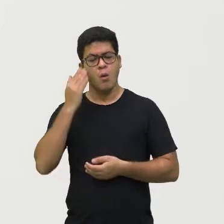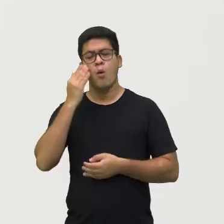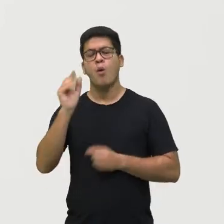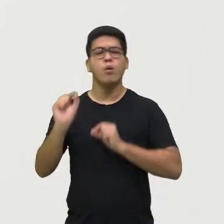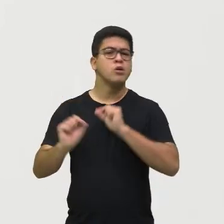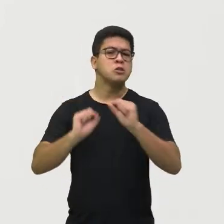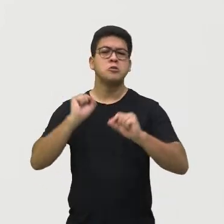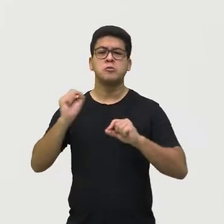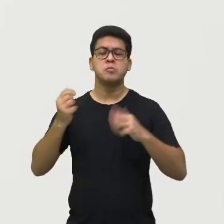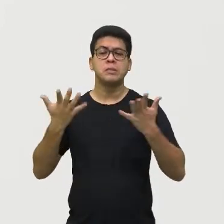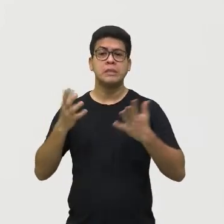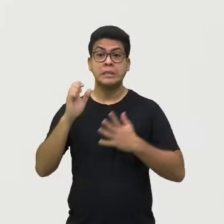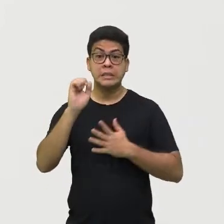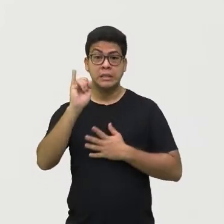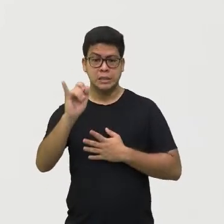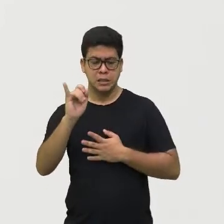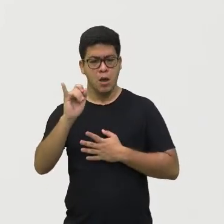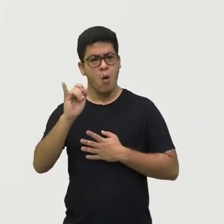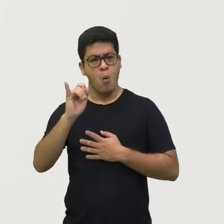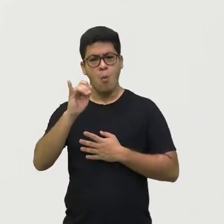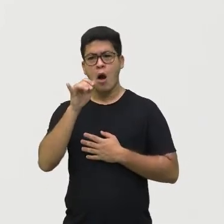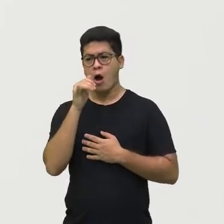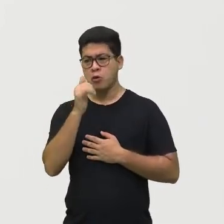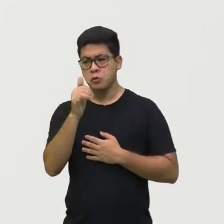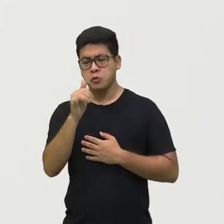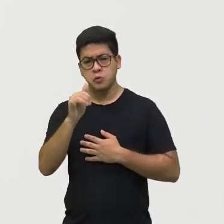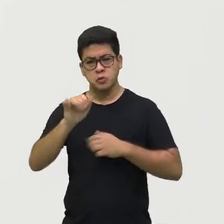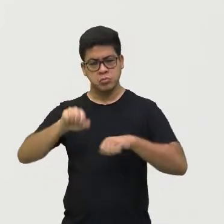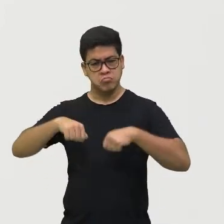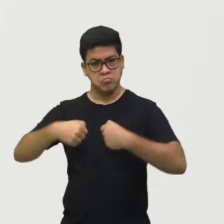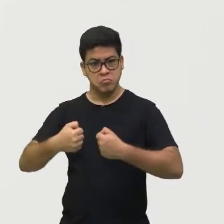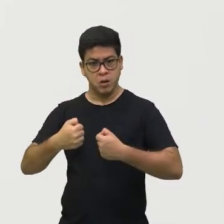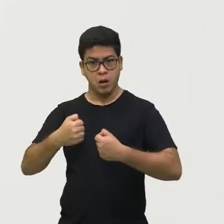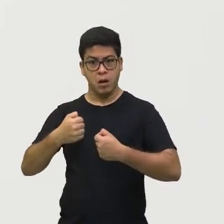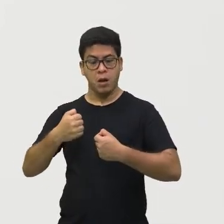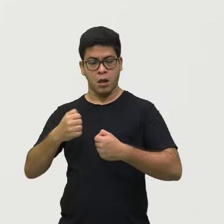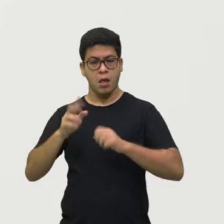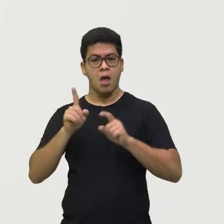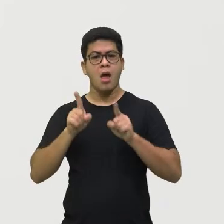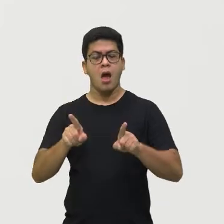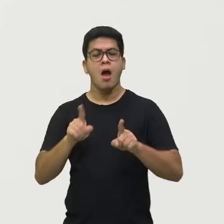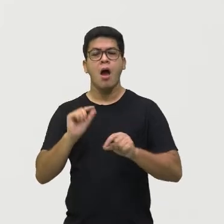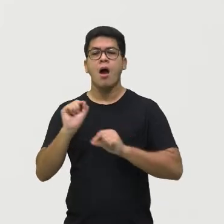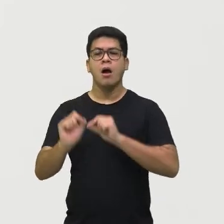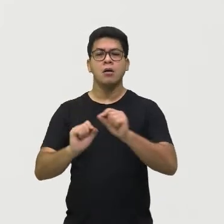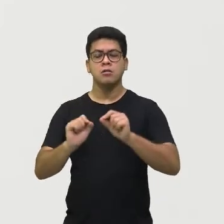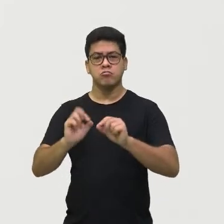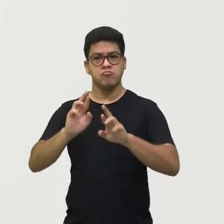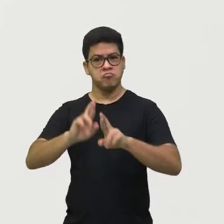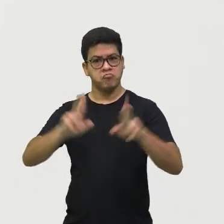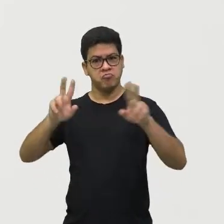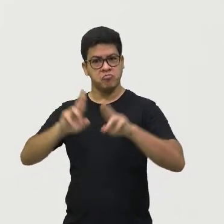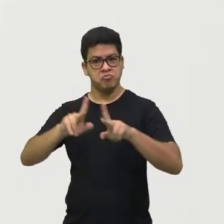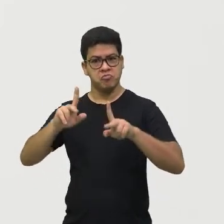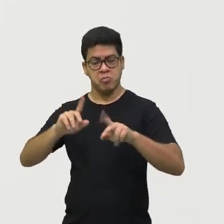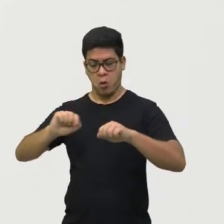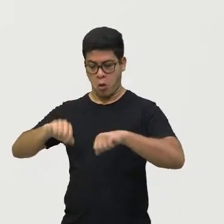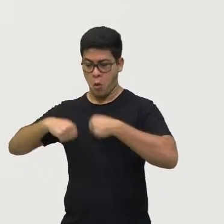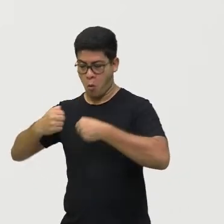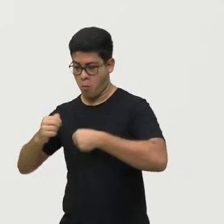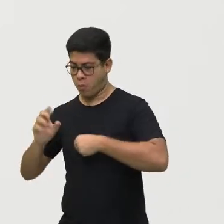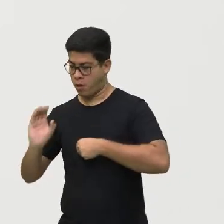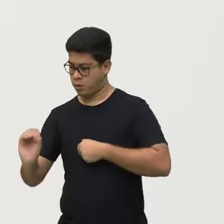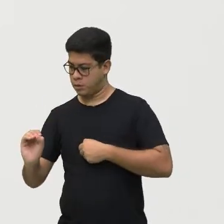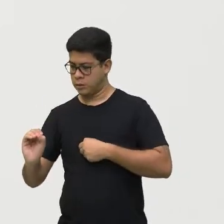se a carga elétrica se movimentar para dois pontos de mesmo potencial, então a gente vai ter uma diferença de potencial igual a zero